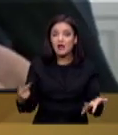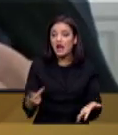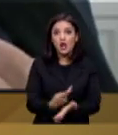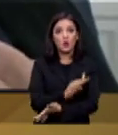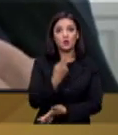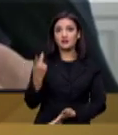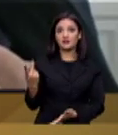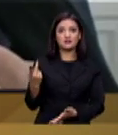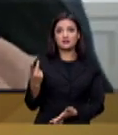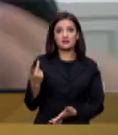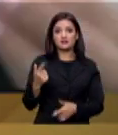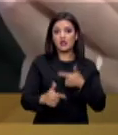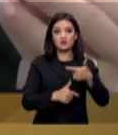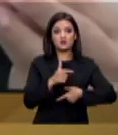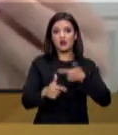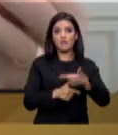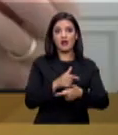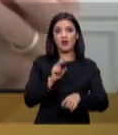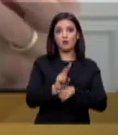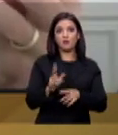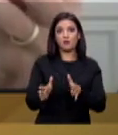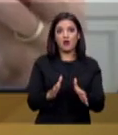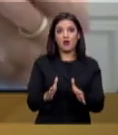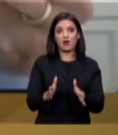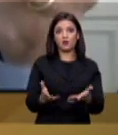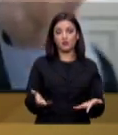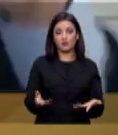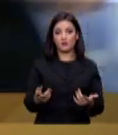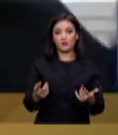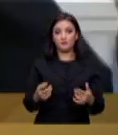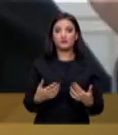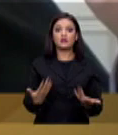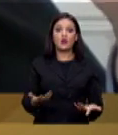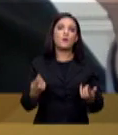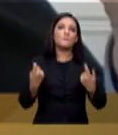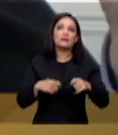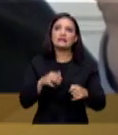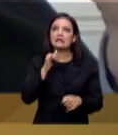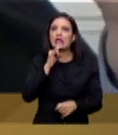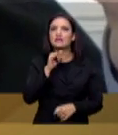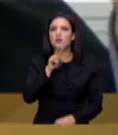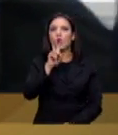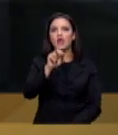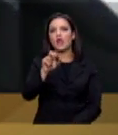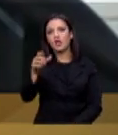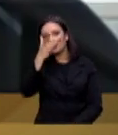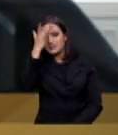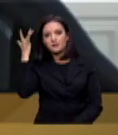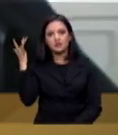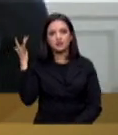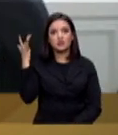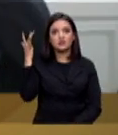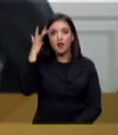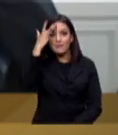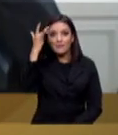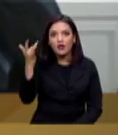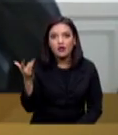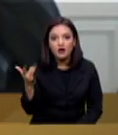realizado temporariamente. Nós precisamos de 500 pessoas amanhã para